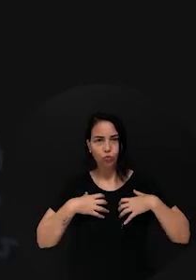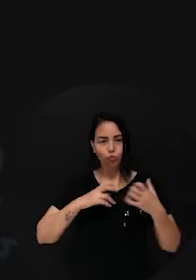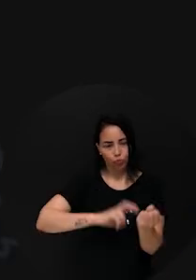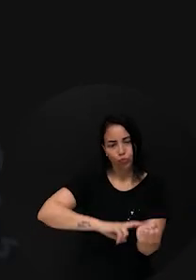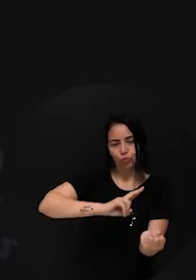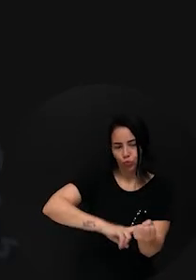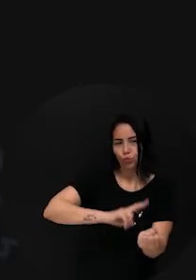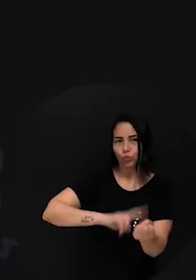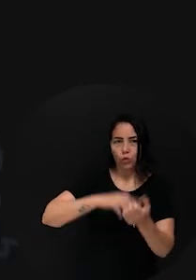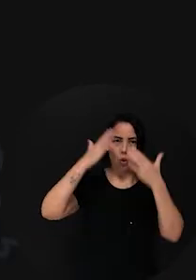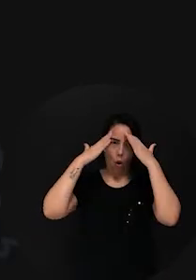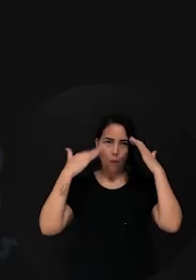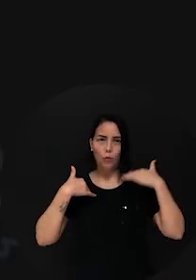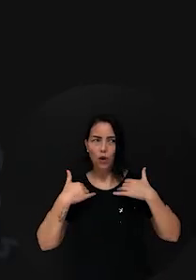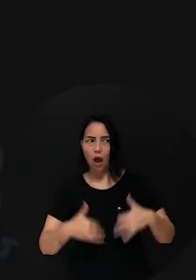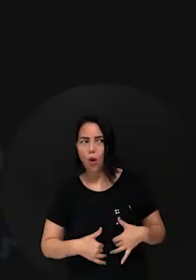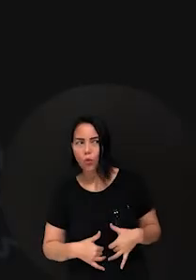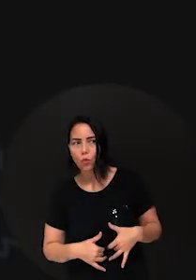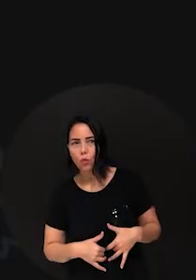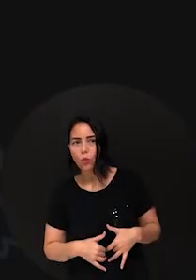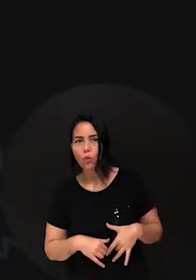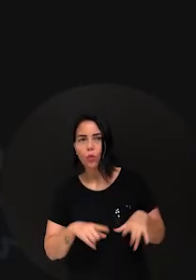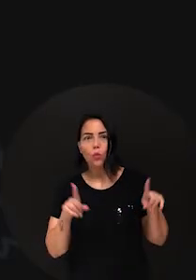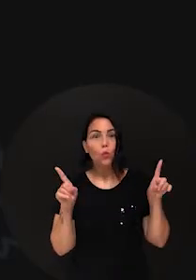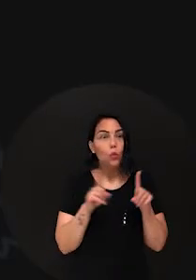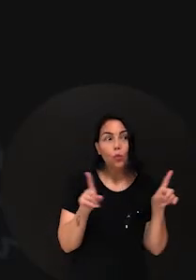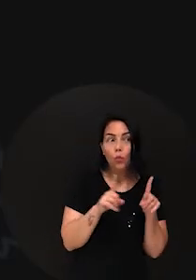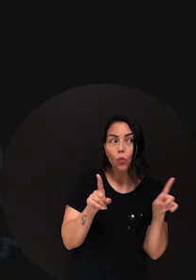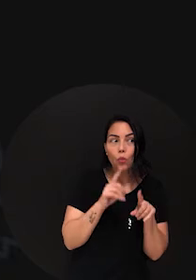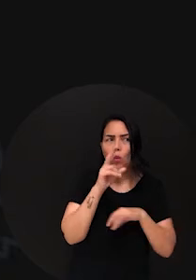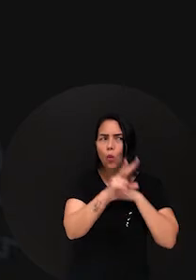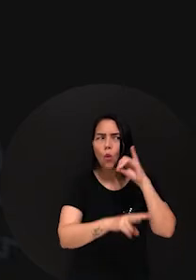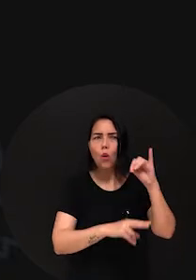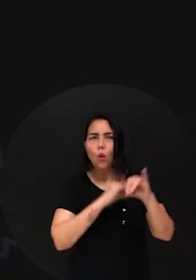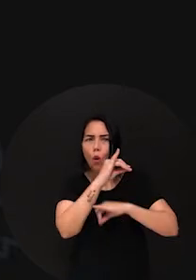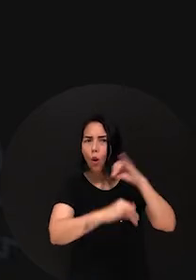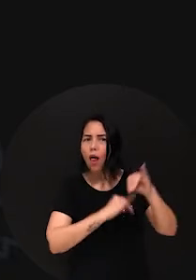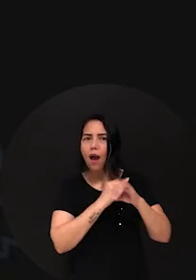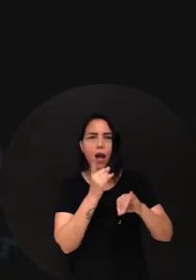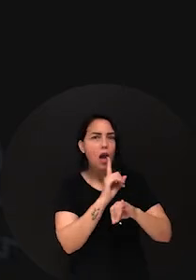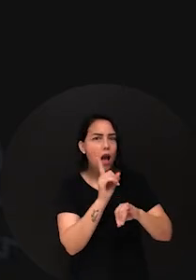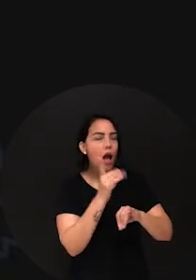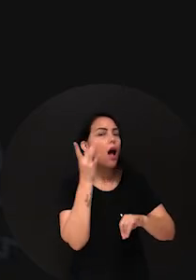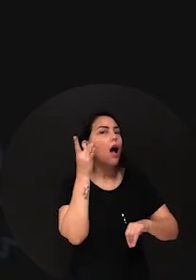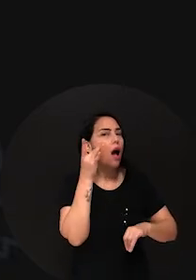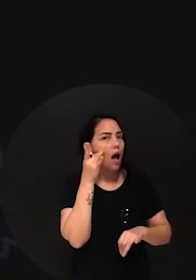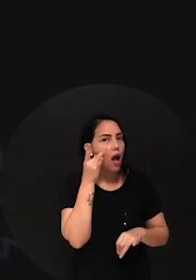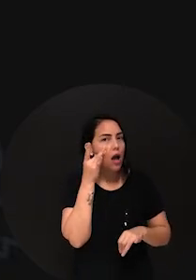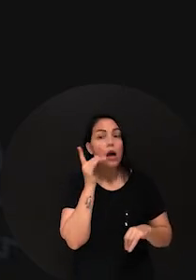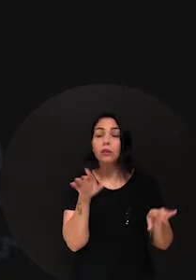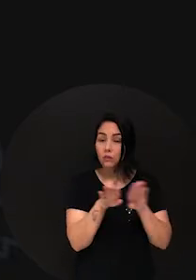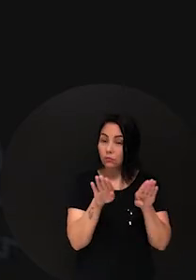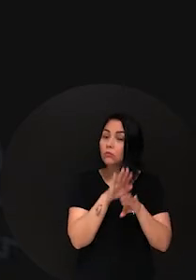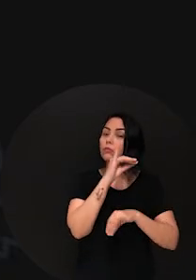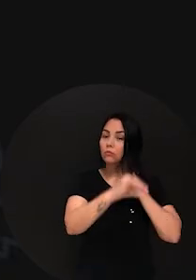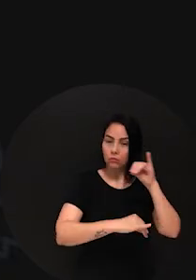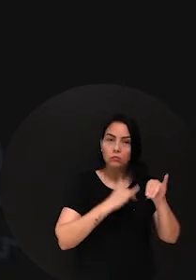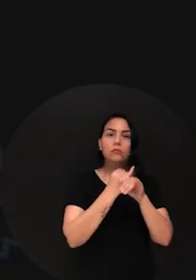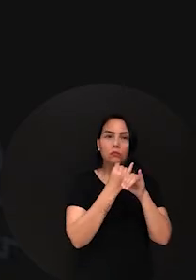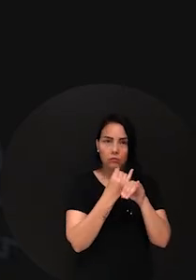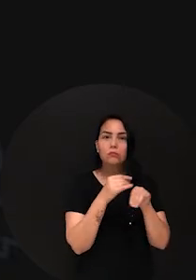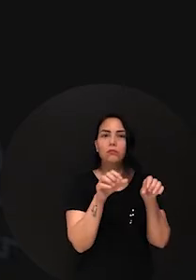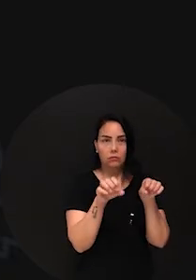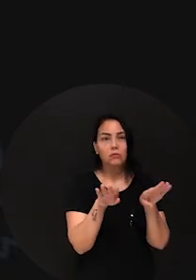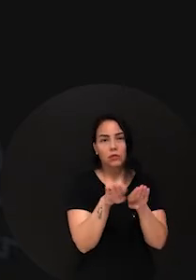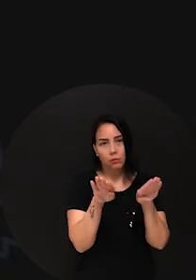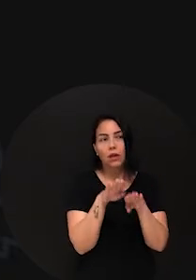Também. Percussão corporal não, Rose. Não, prática de conjunta presencial. Percussão corporal também está online. A prática